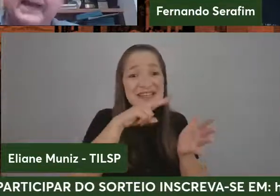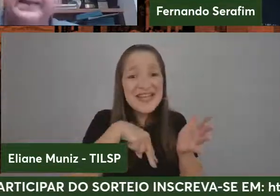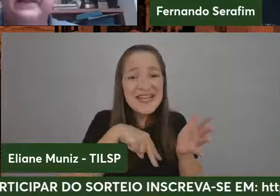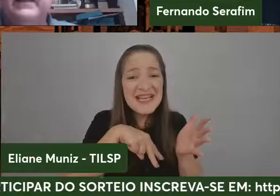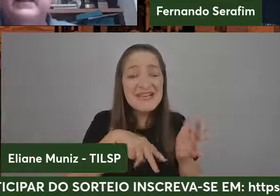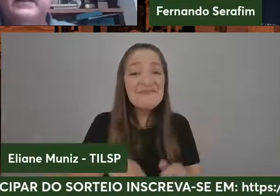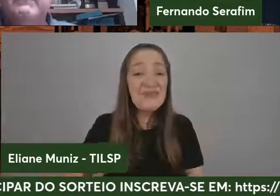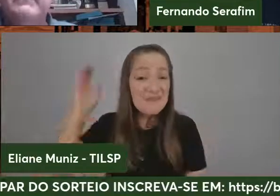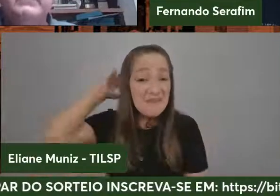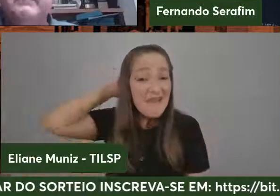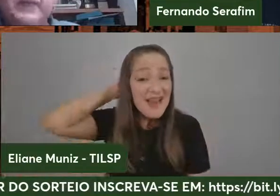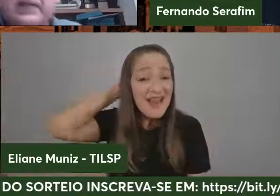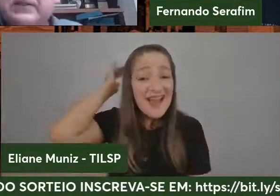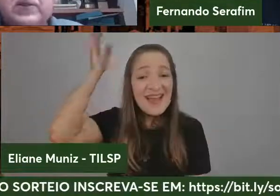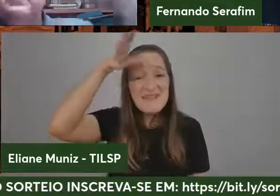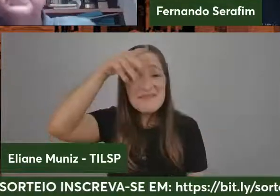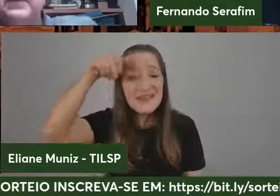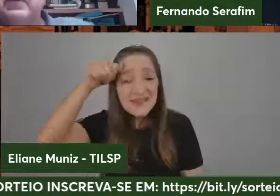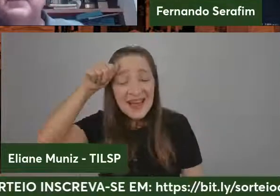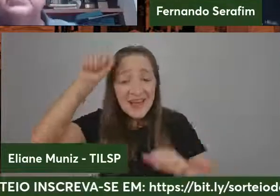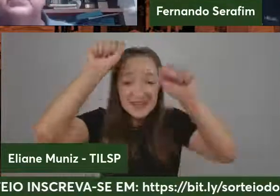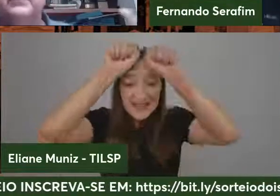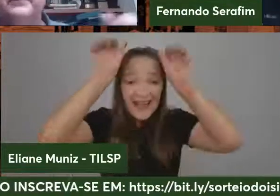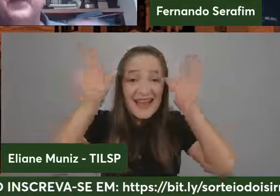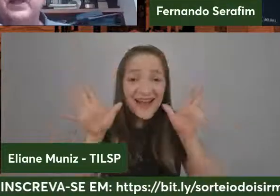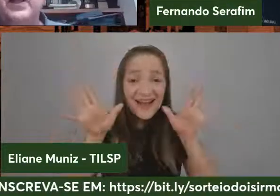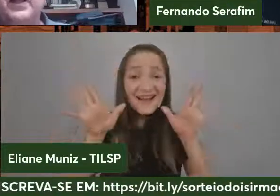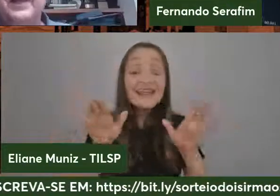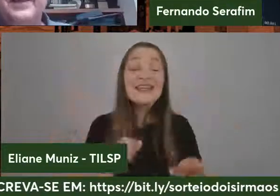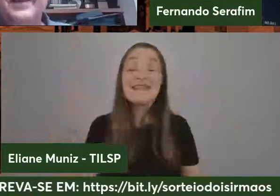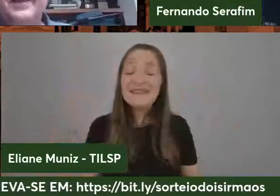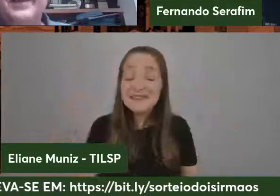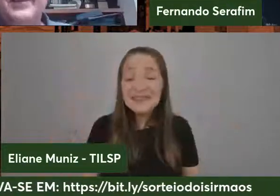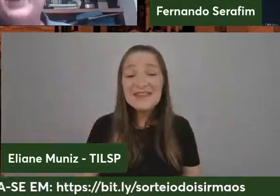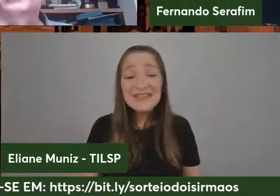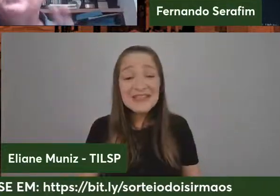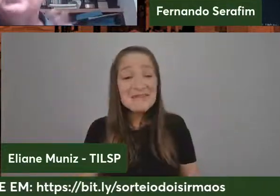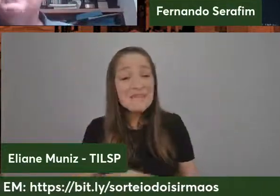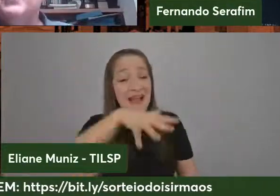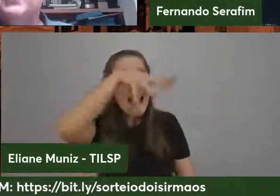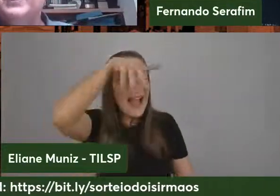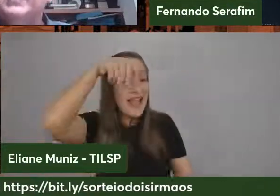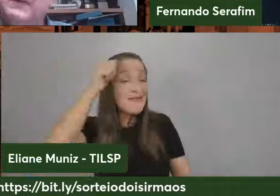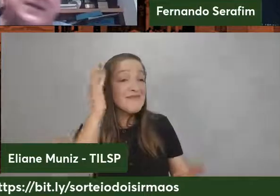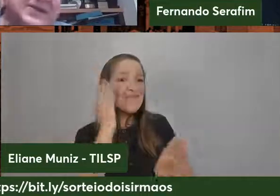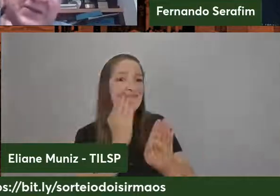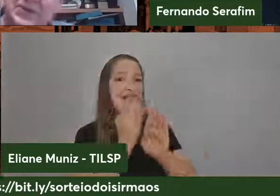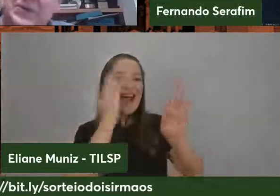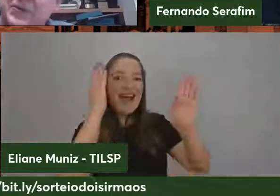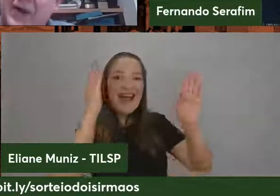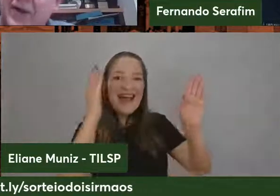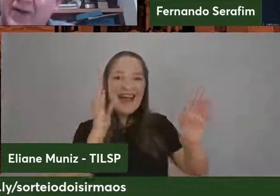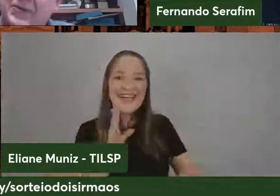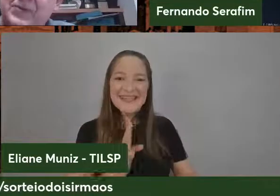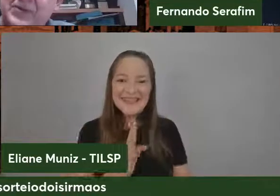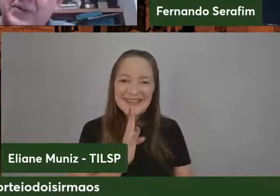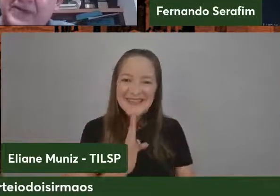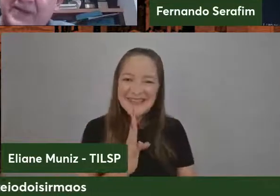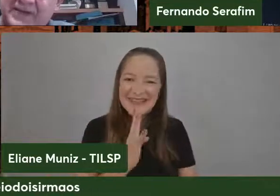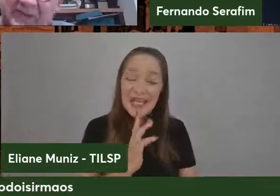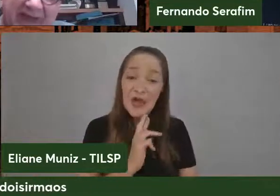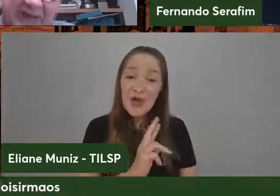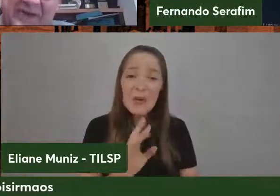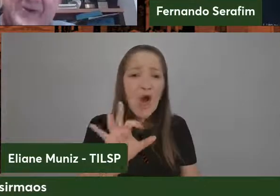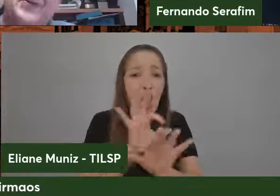para o Acre, enfim, eles descobriram a Amazônia. E até respondi para um deles, mas isso é ótimo,